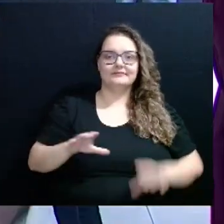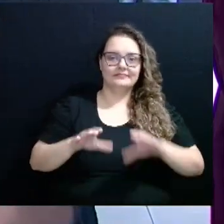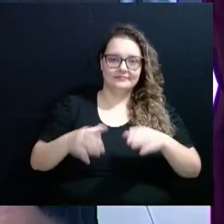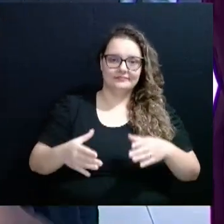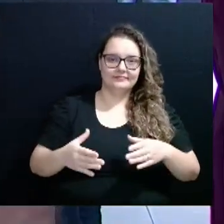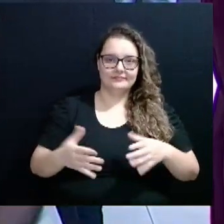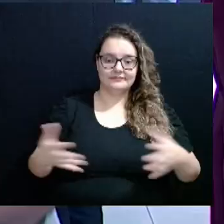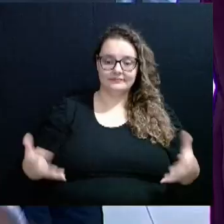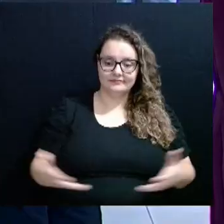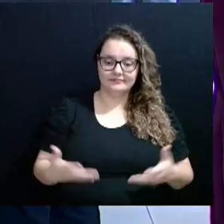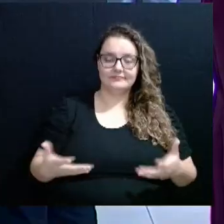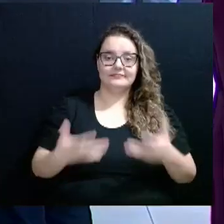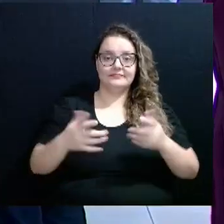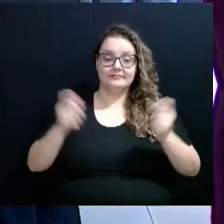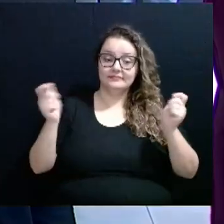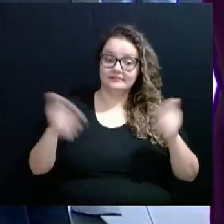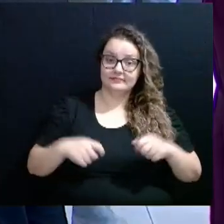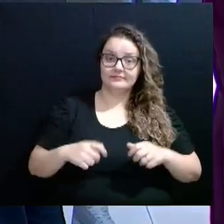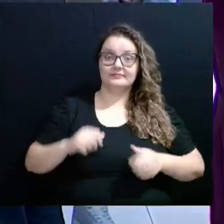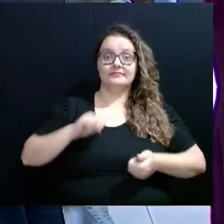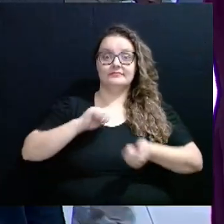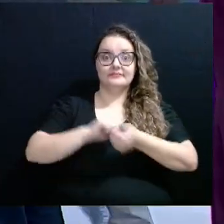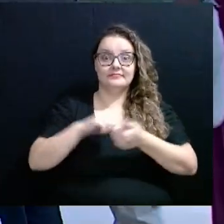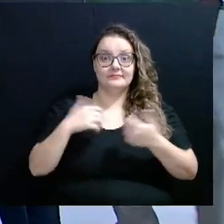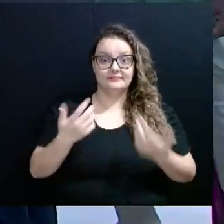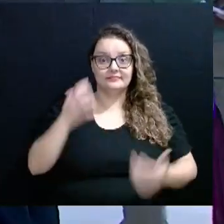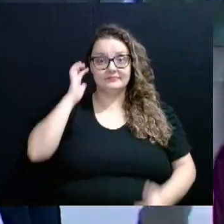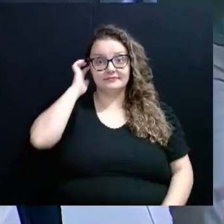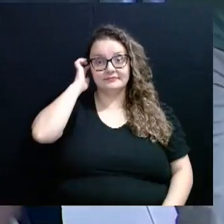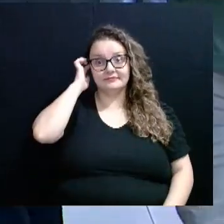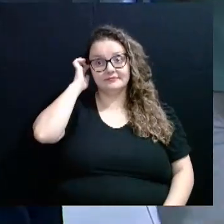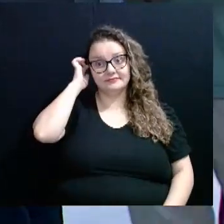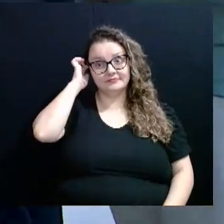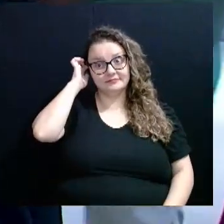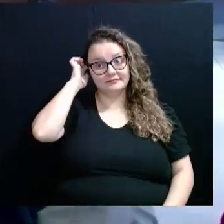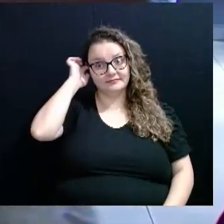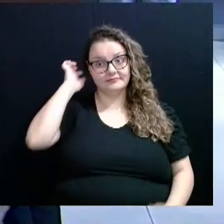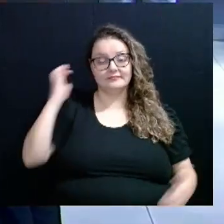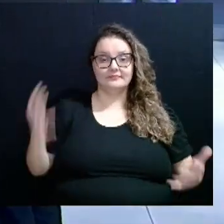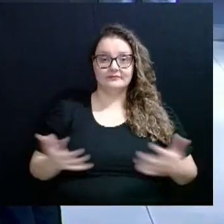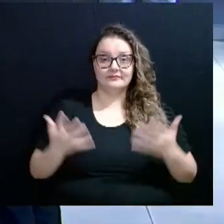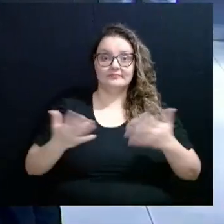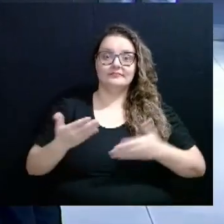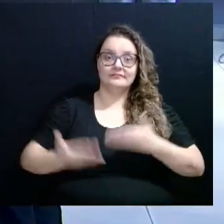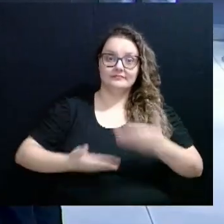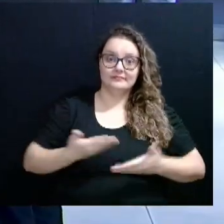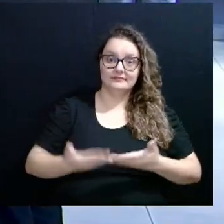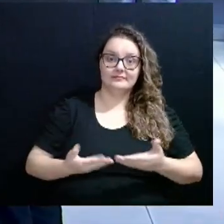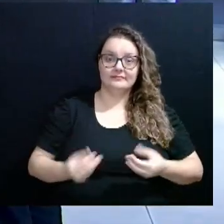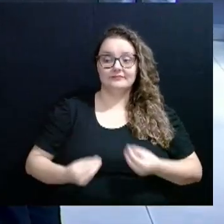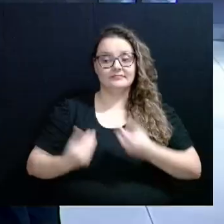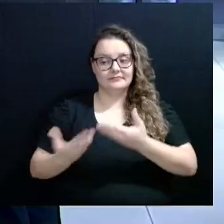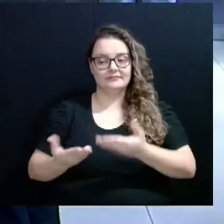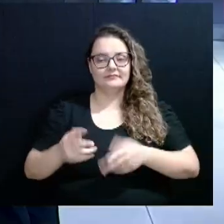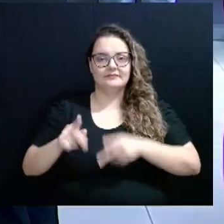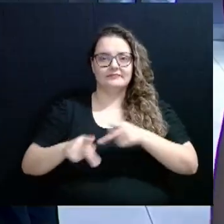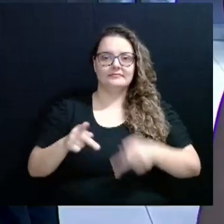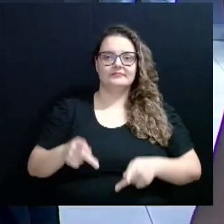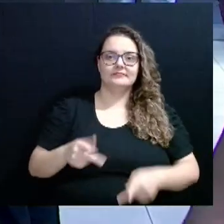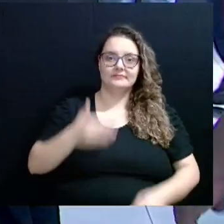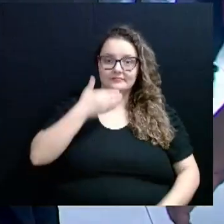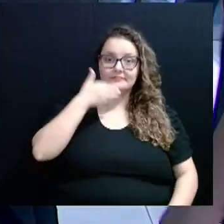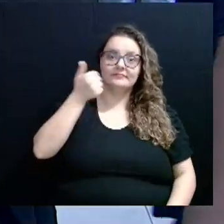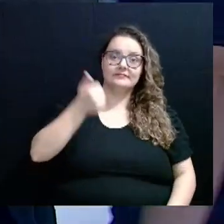motivada, capacitada, qualificada, animada, o serviço que a gente devolve para a população é cada vez melhor, de